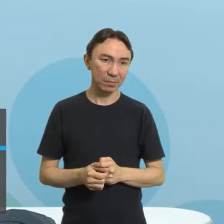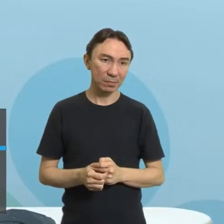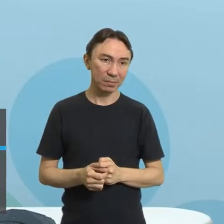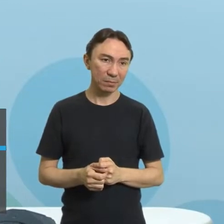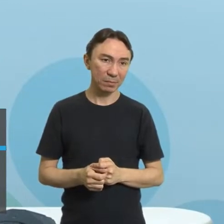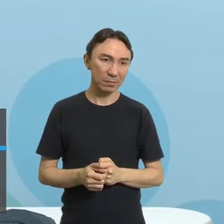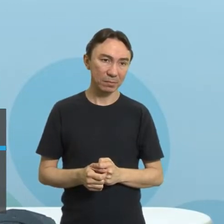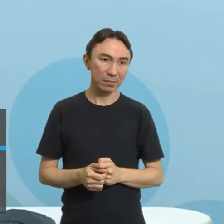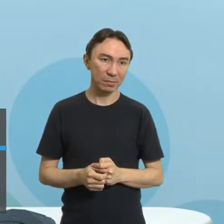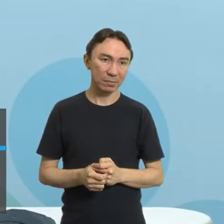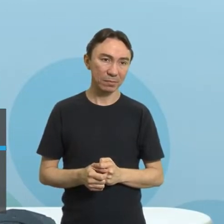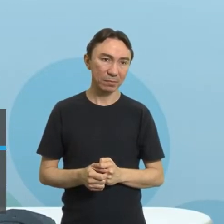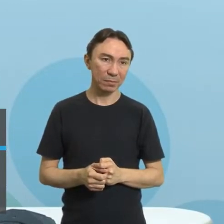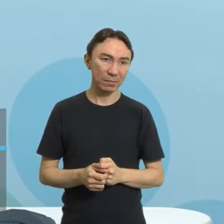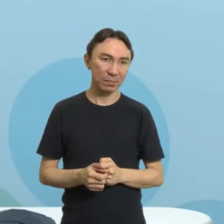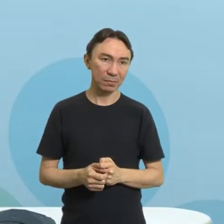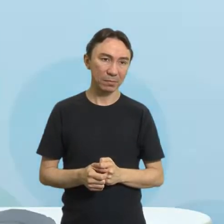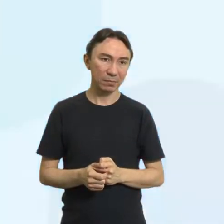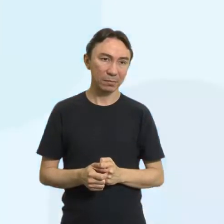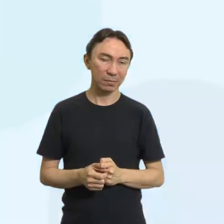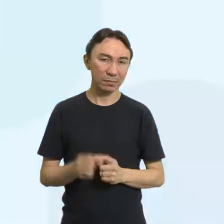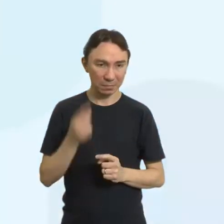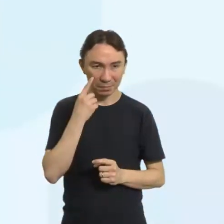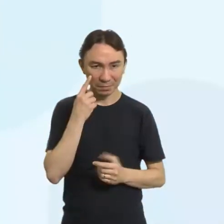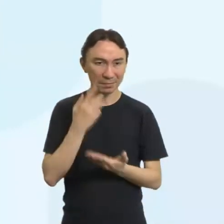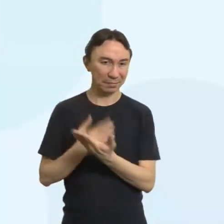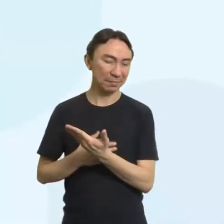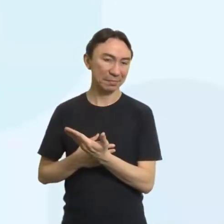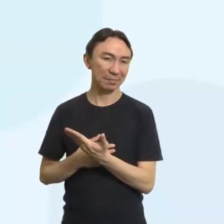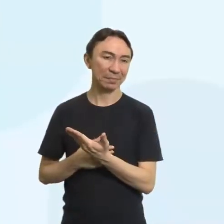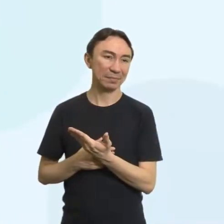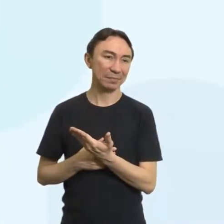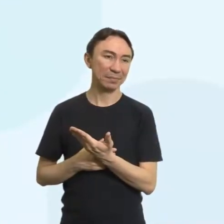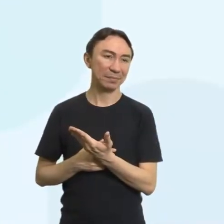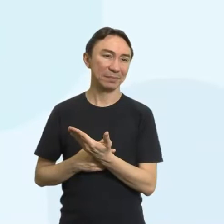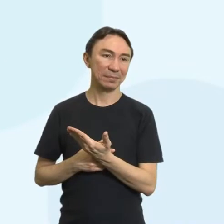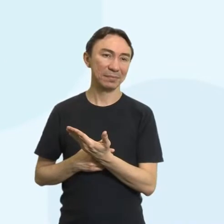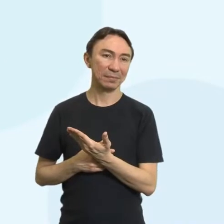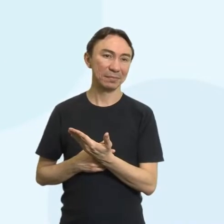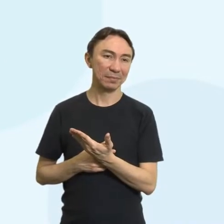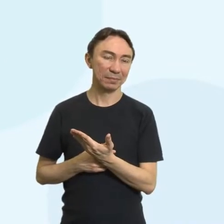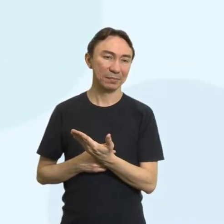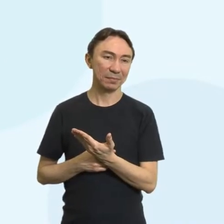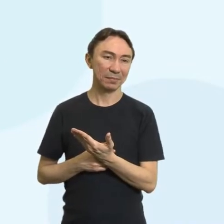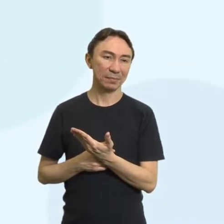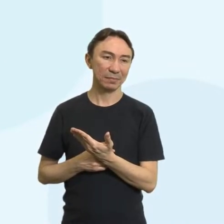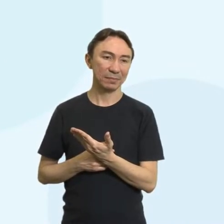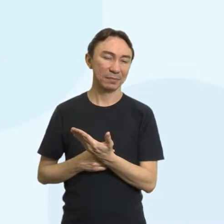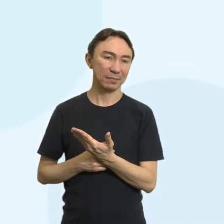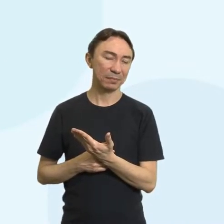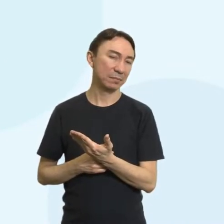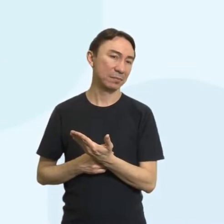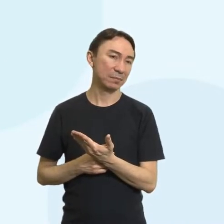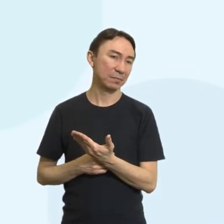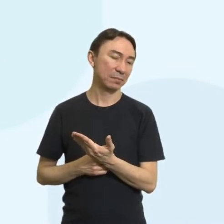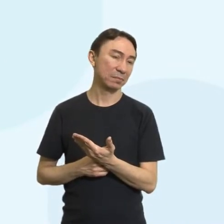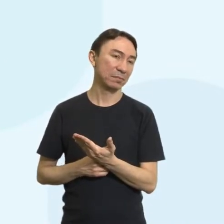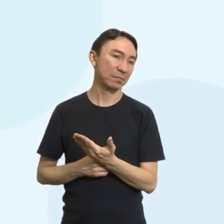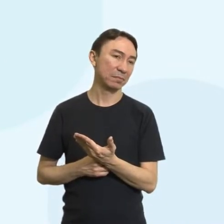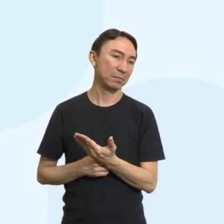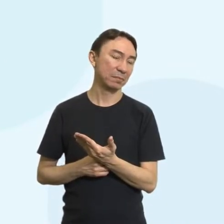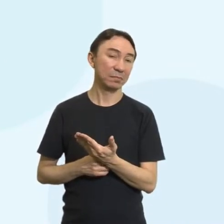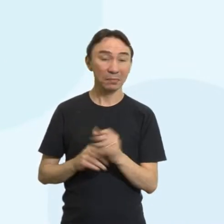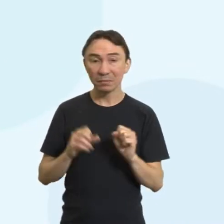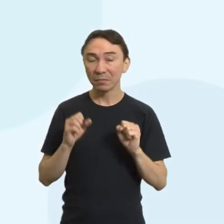por gentileza, da interação. Isso, muito obrigada. Então, nós podemos relacionar com a questão,